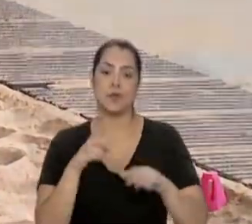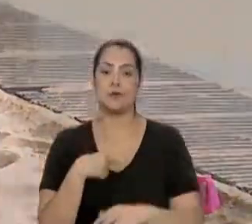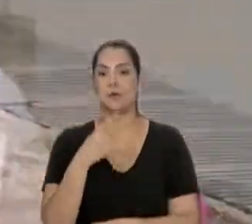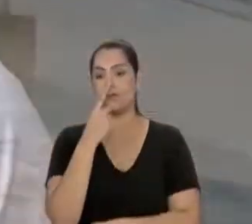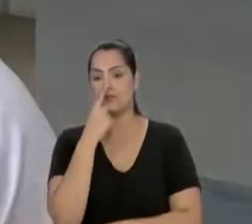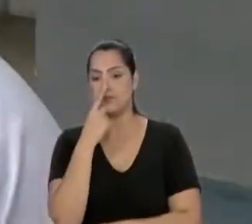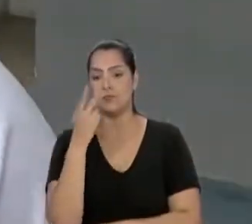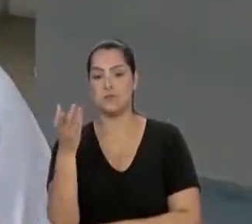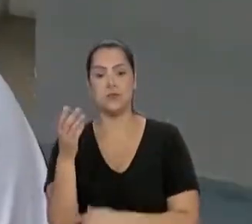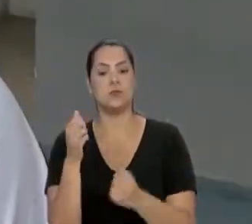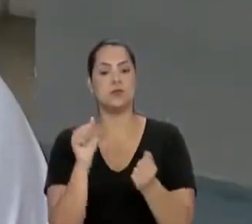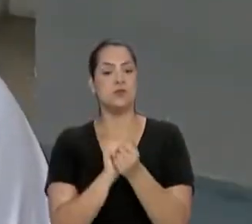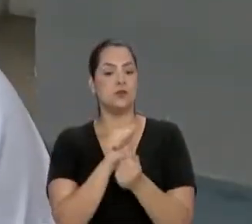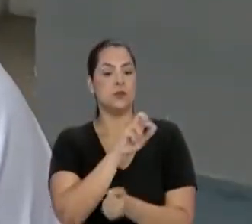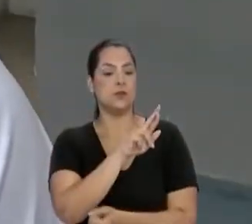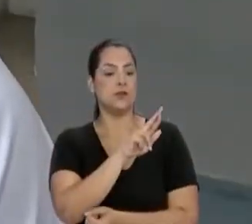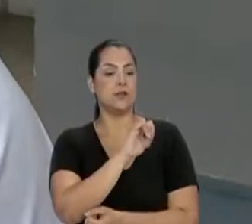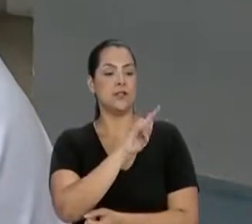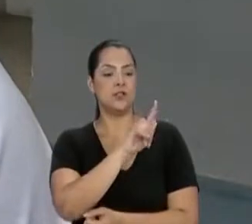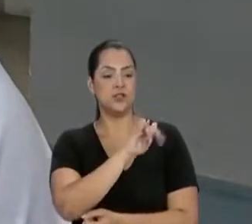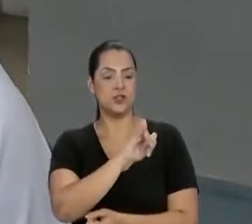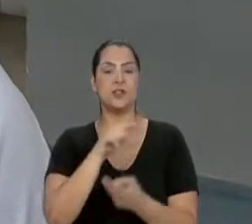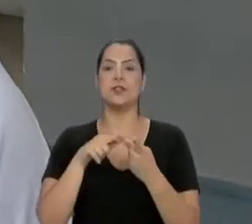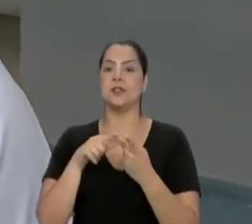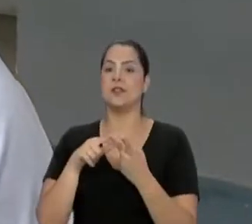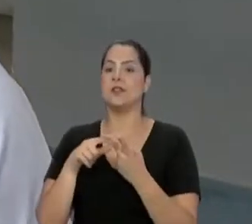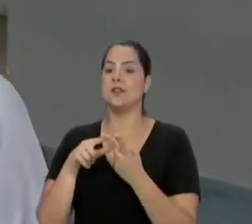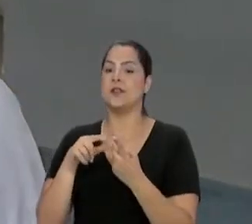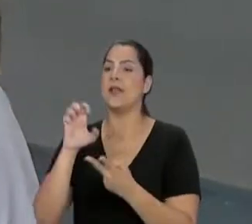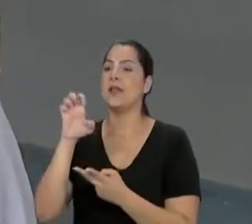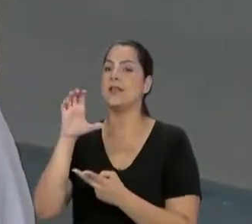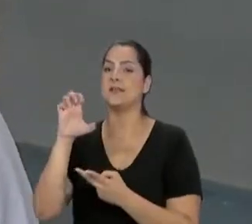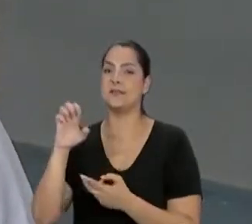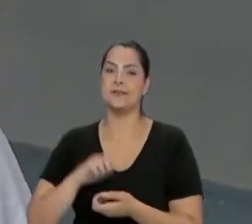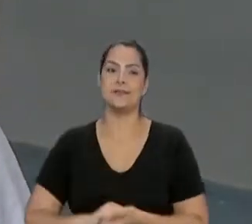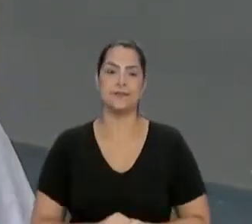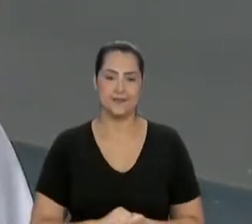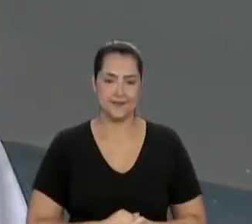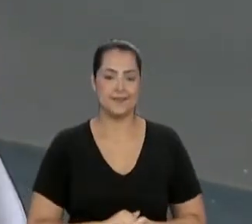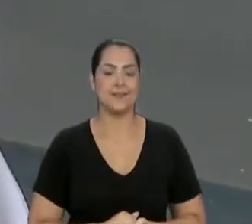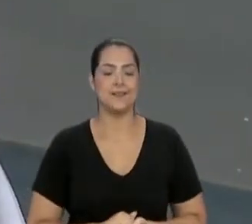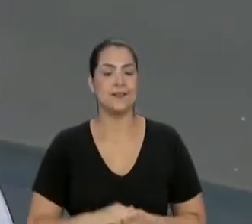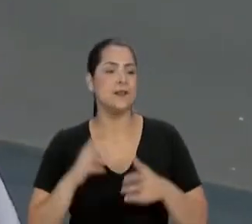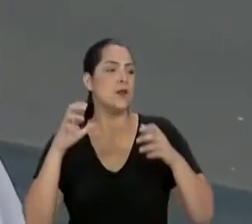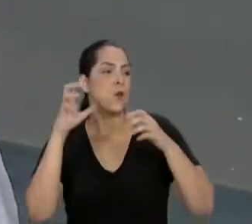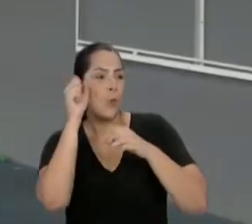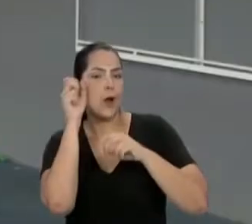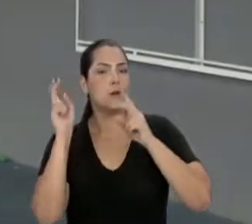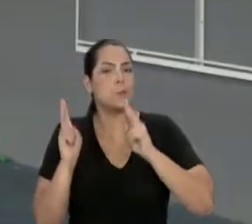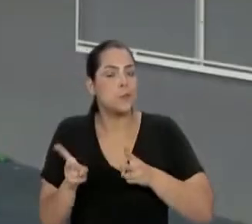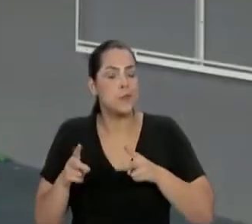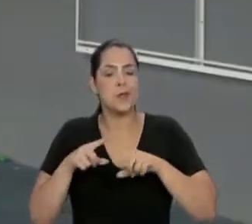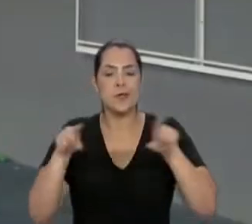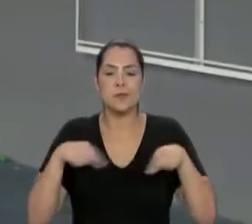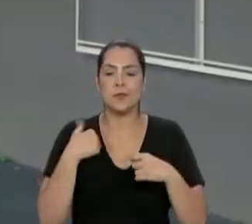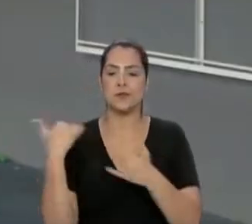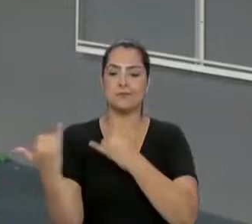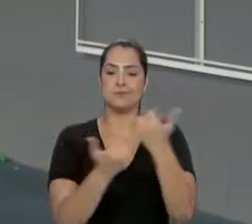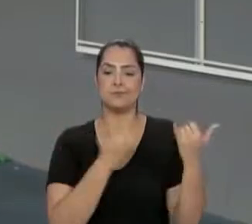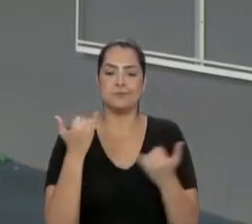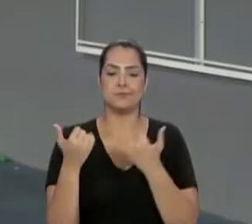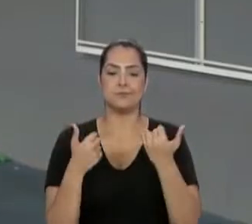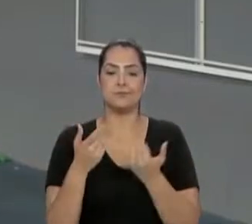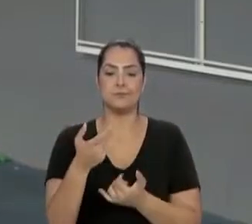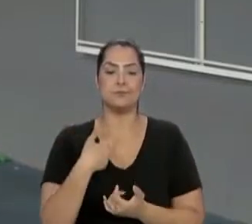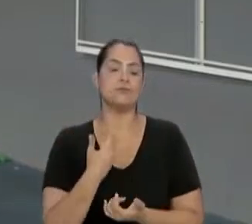com a Regiclésia e a Esther. A gente está no mesmo quarto, a gente conversa bastante. Então eu sou muito grata pela amizade que eu